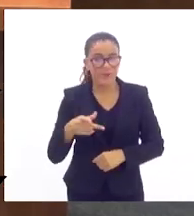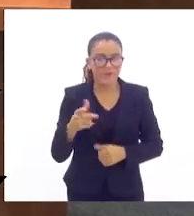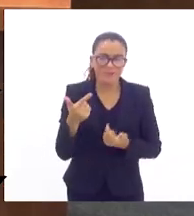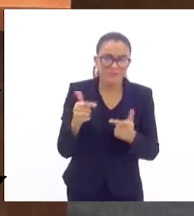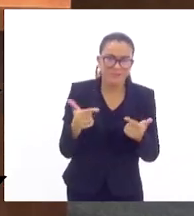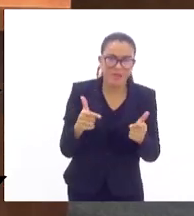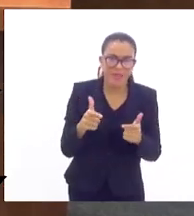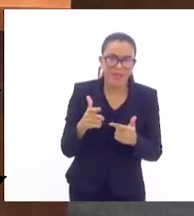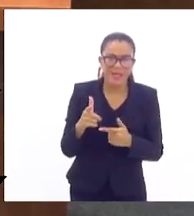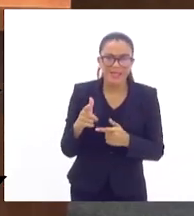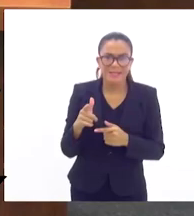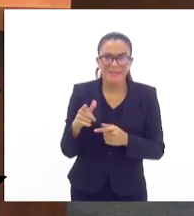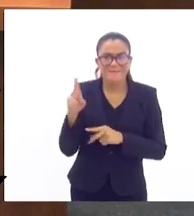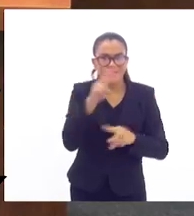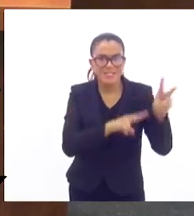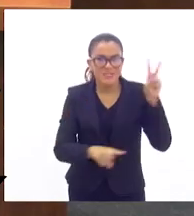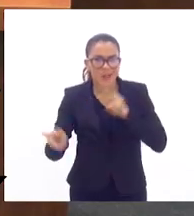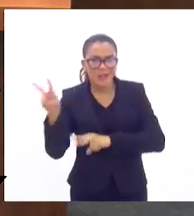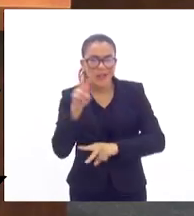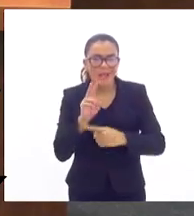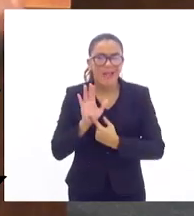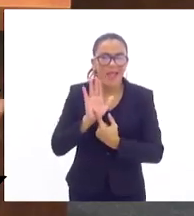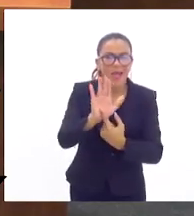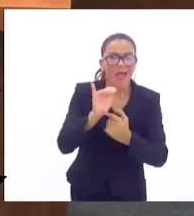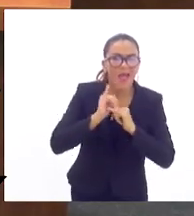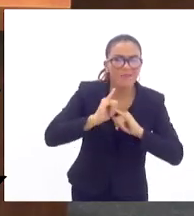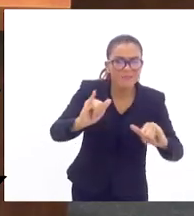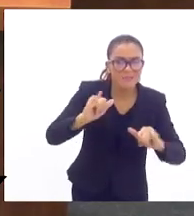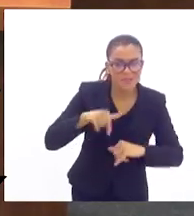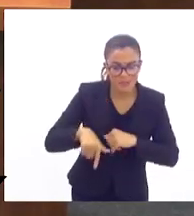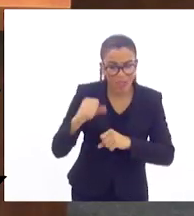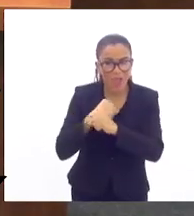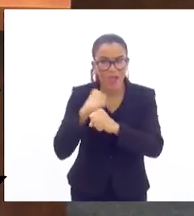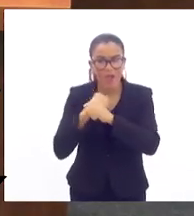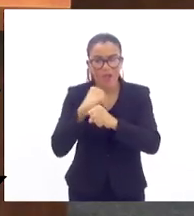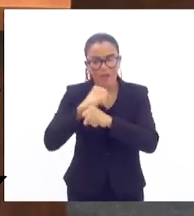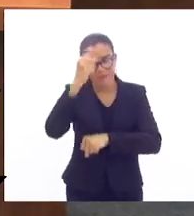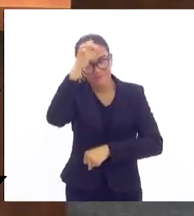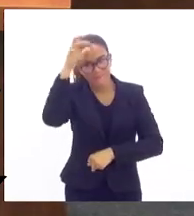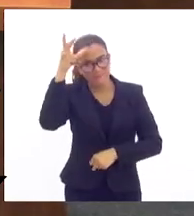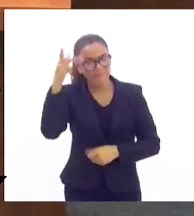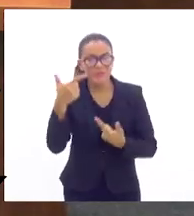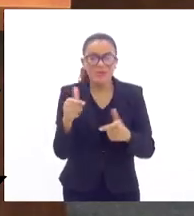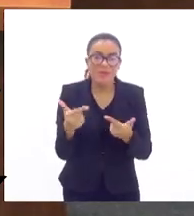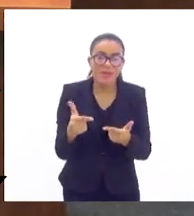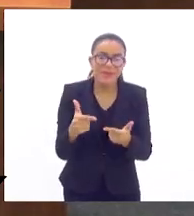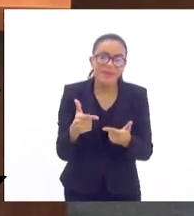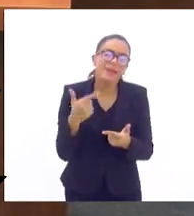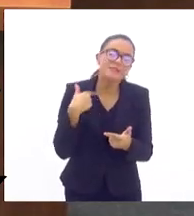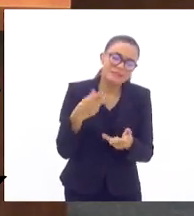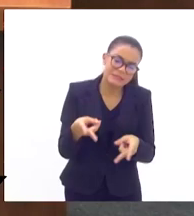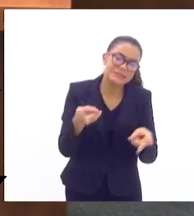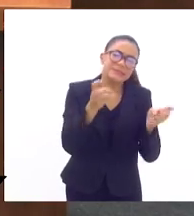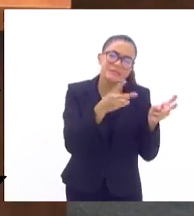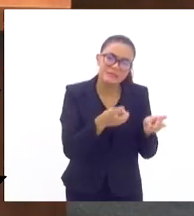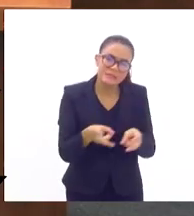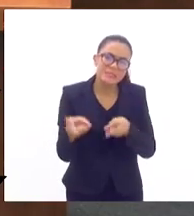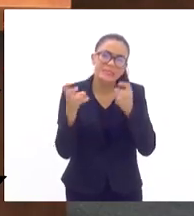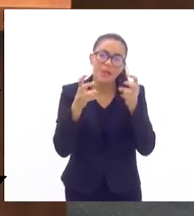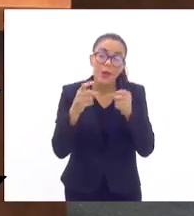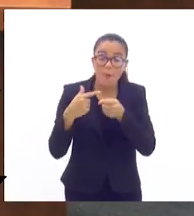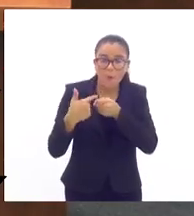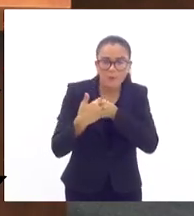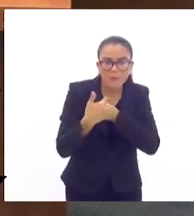assim, pessoal, a gente entende que a empresa está chegando, está se adequando, está se alinhando, mas a gente, os